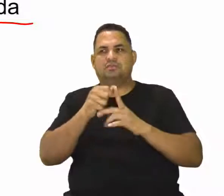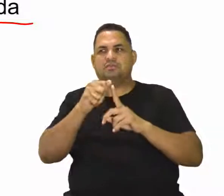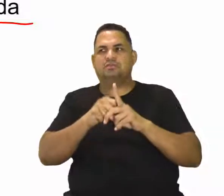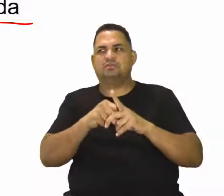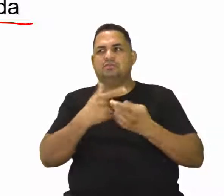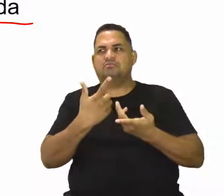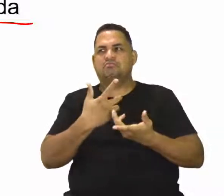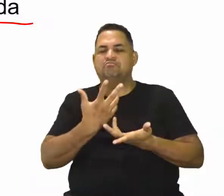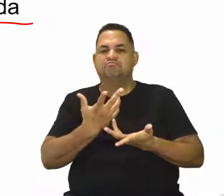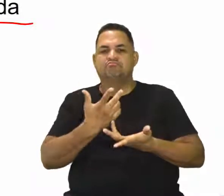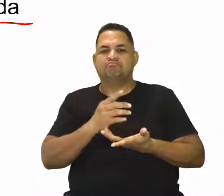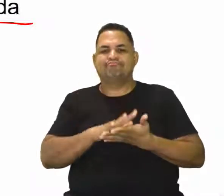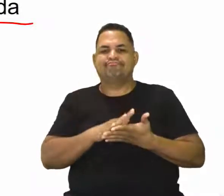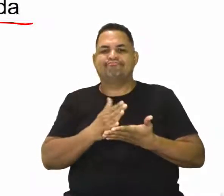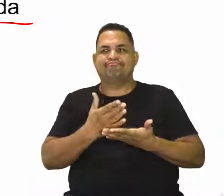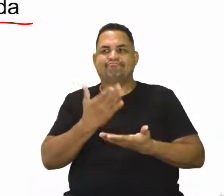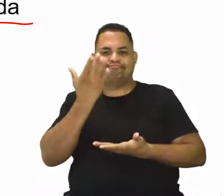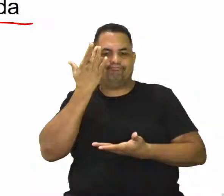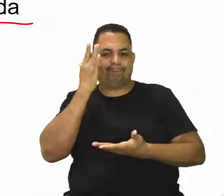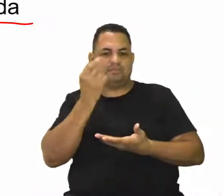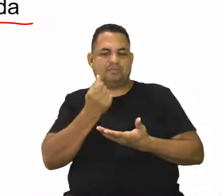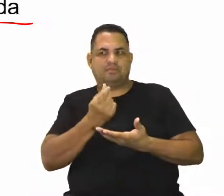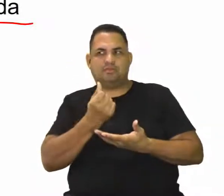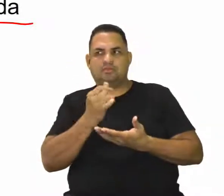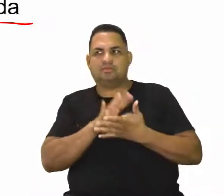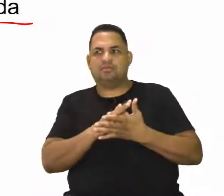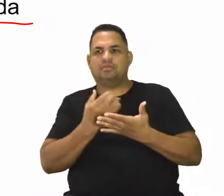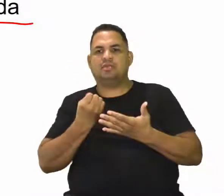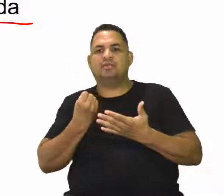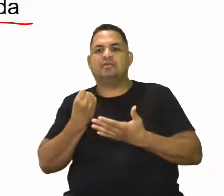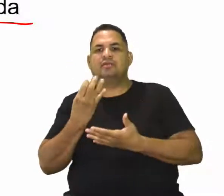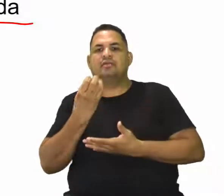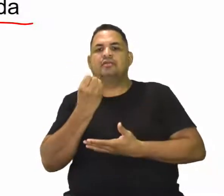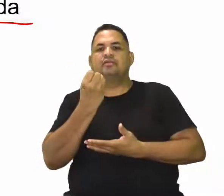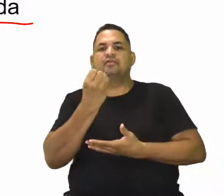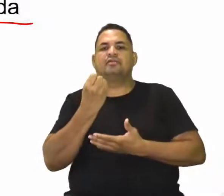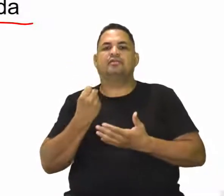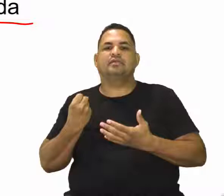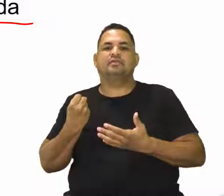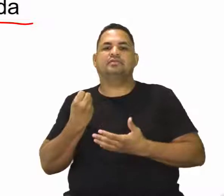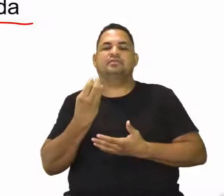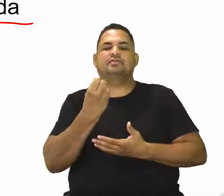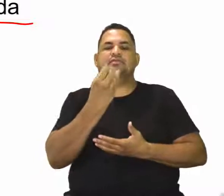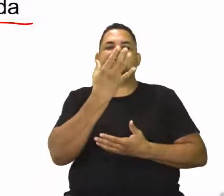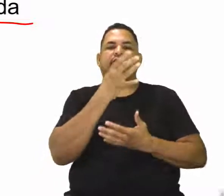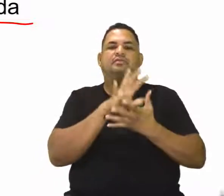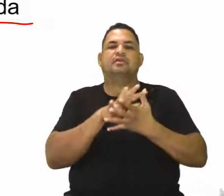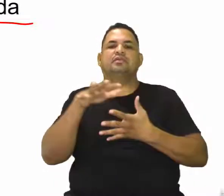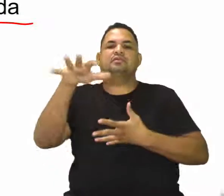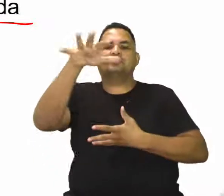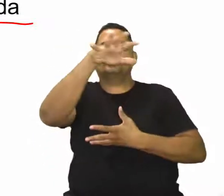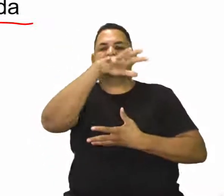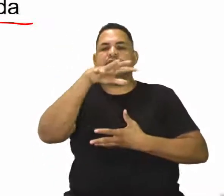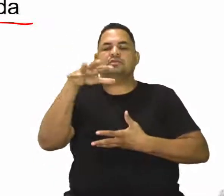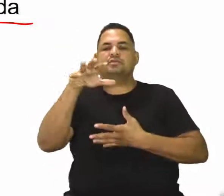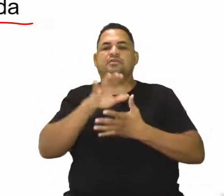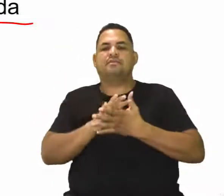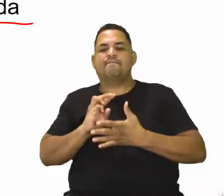que gastar. Eu vou fazer uma viagem espacial. Aí o cara gasta milhões de